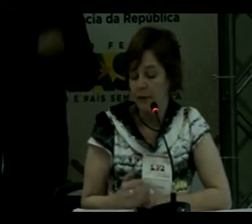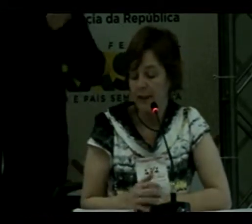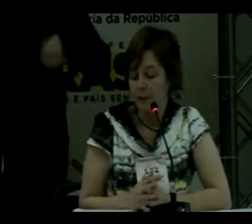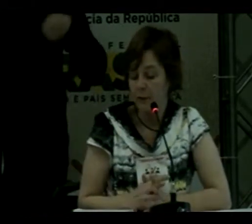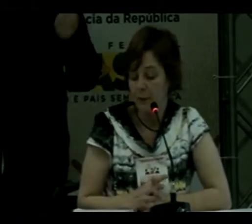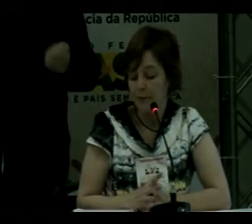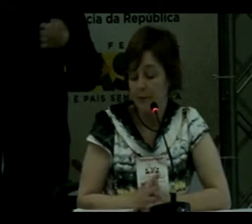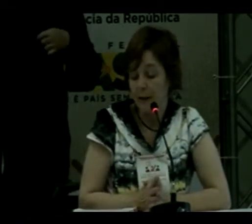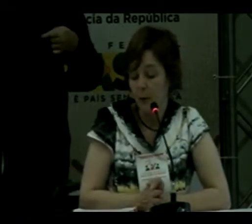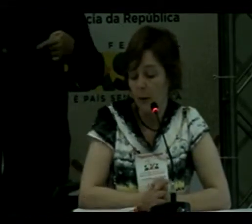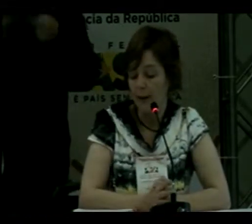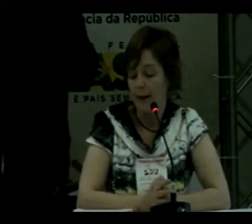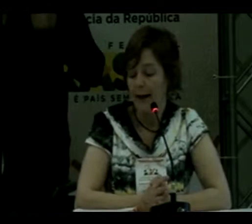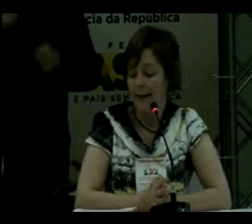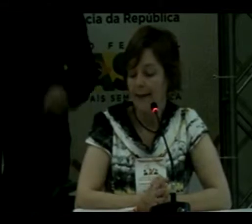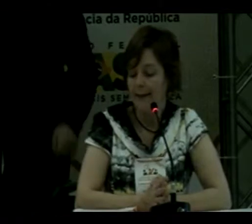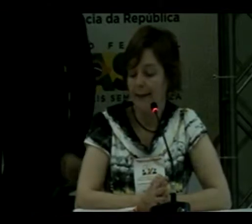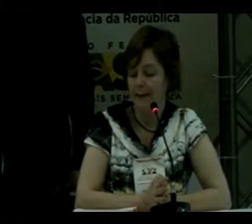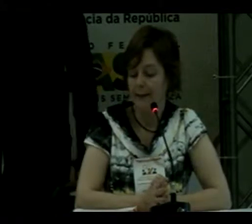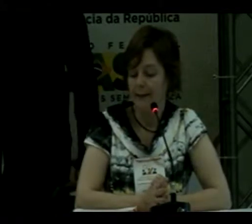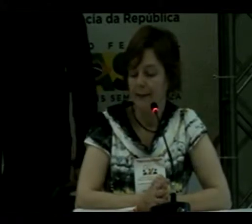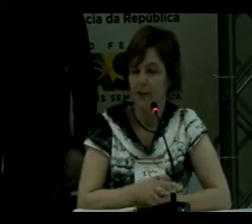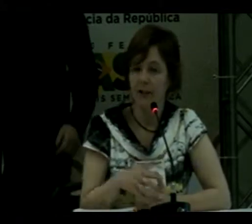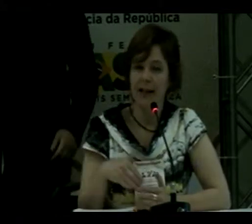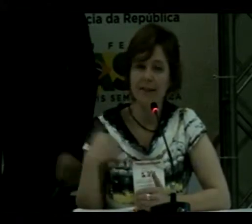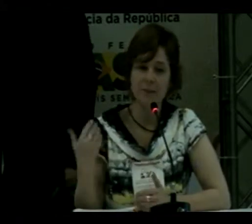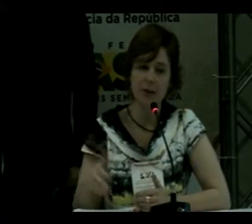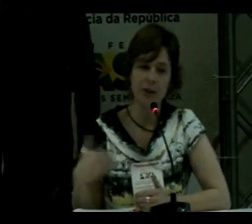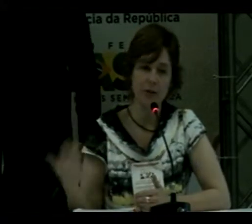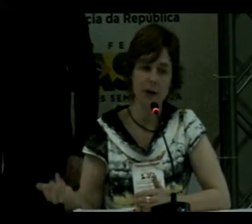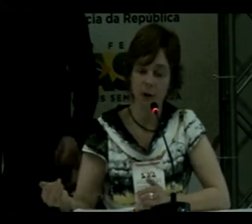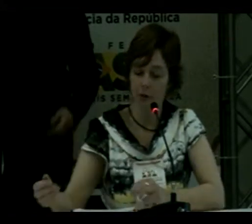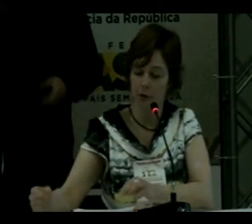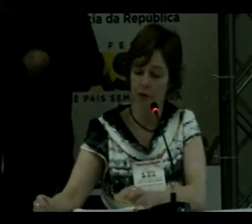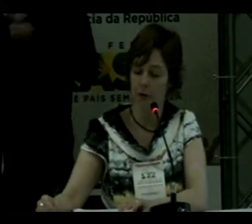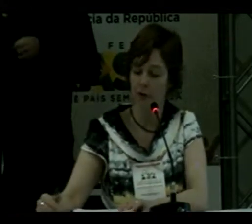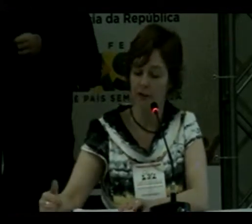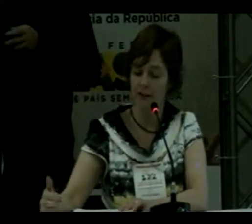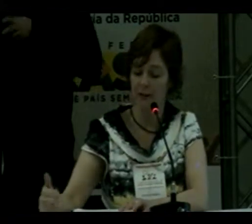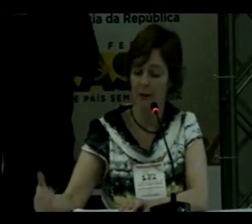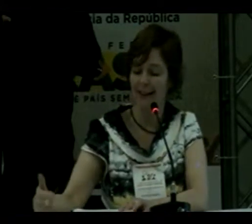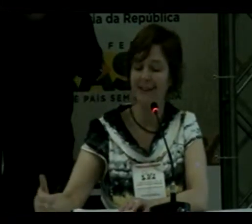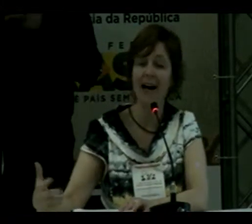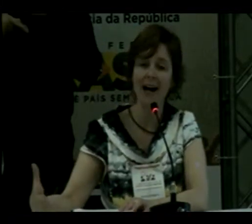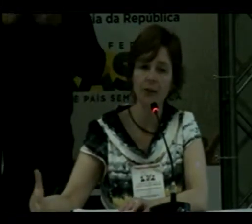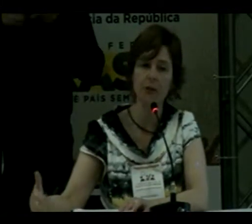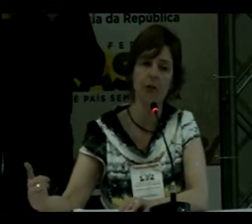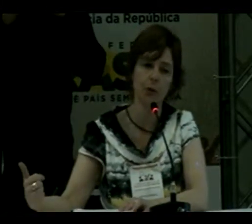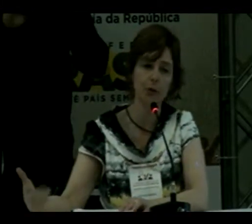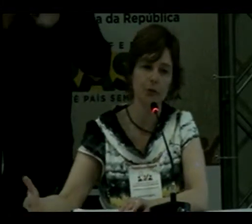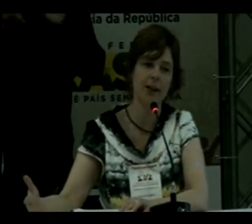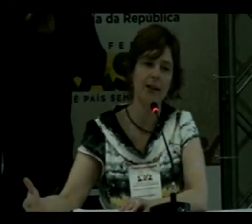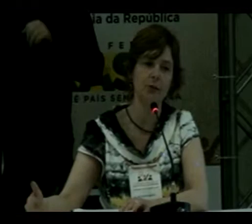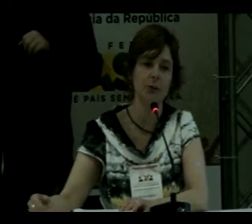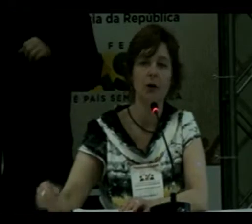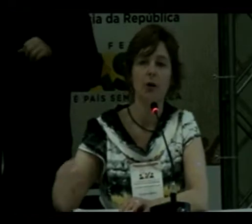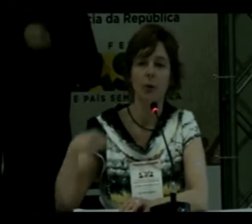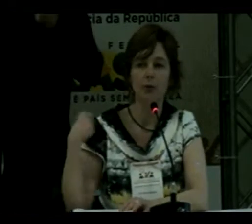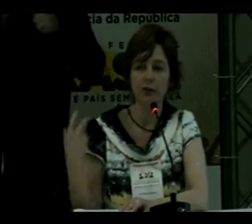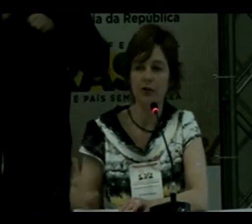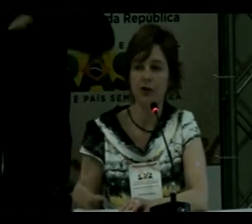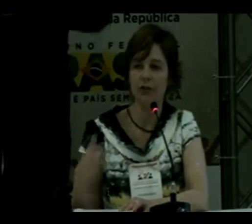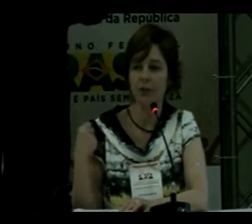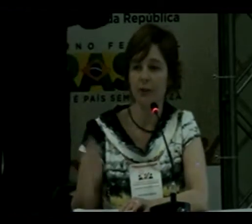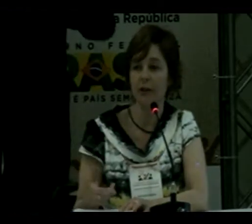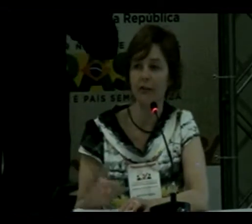ponto de vista da concepção, ainda de, nesse processo da construção, de que sejam clareados os conceitos,